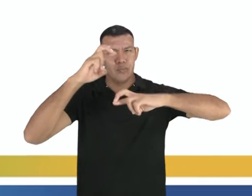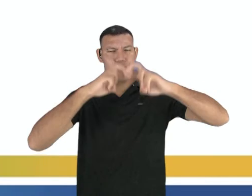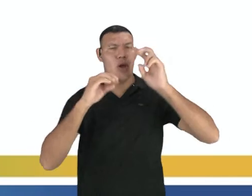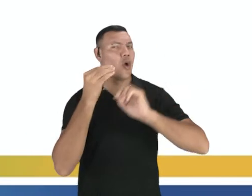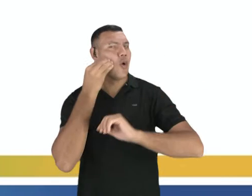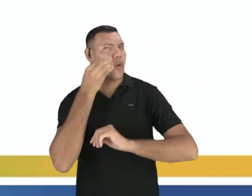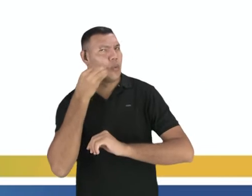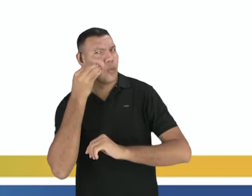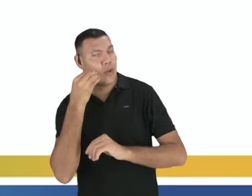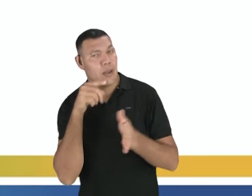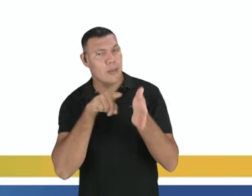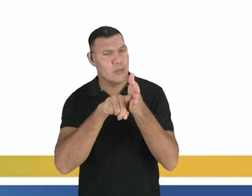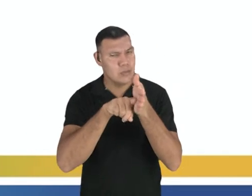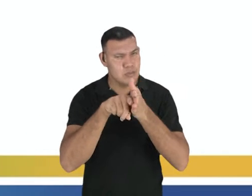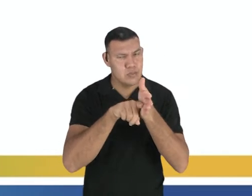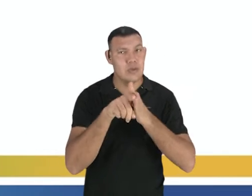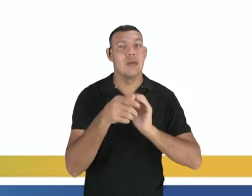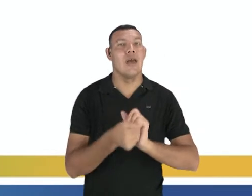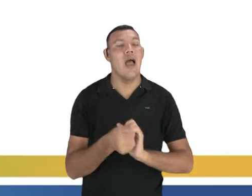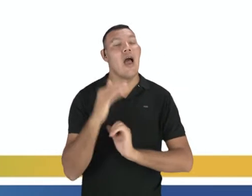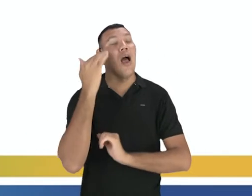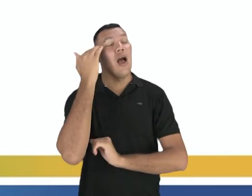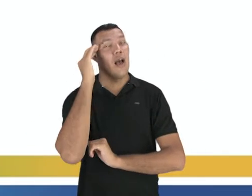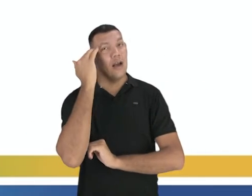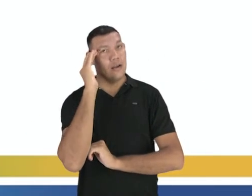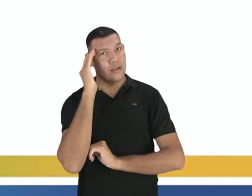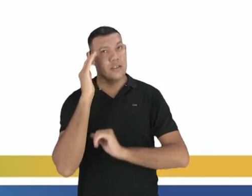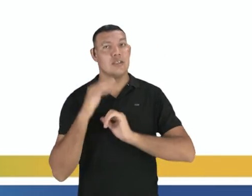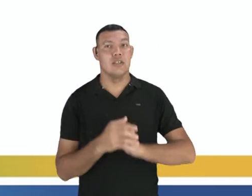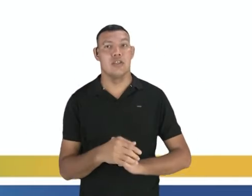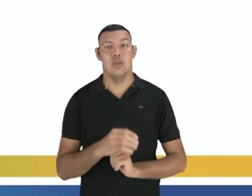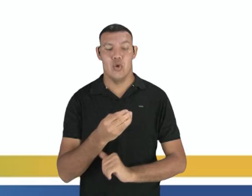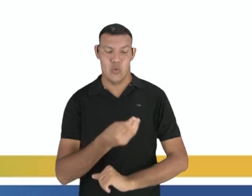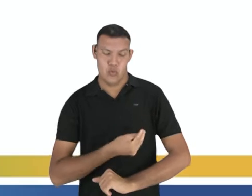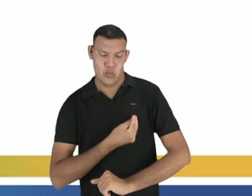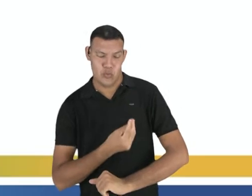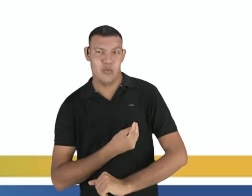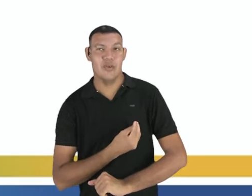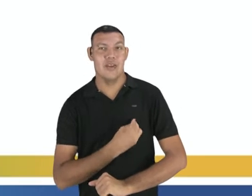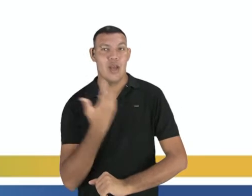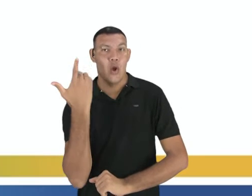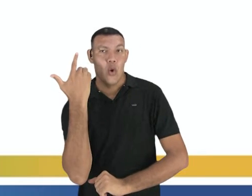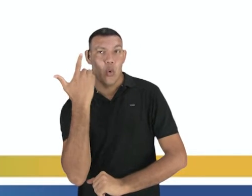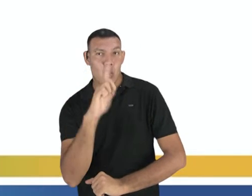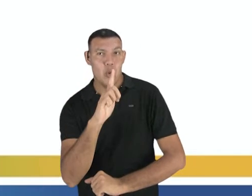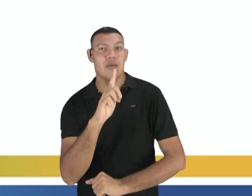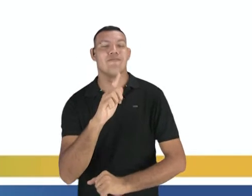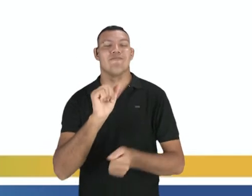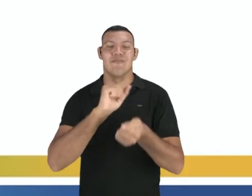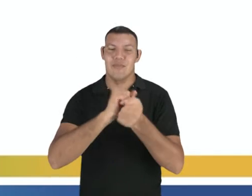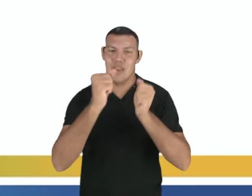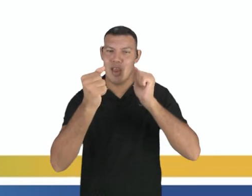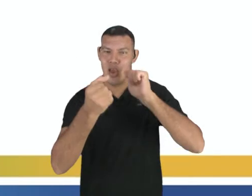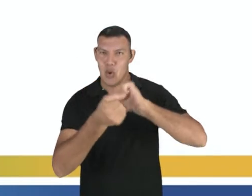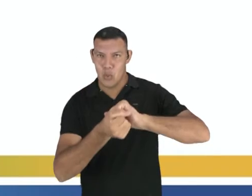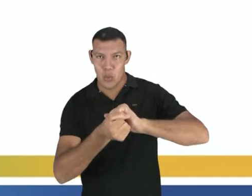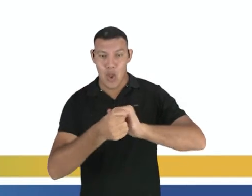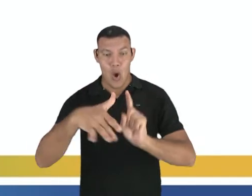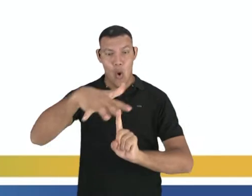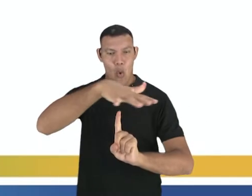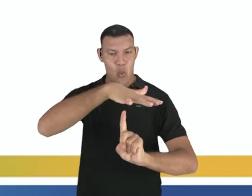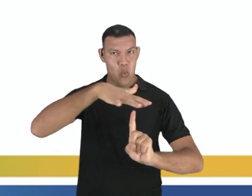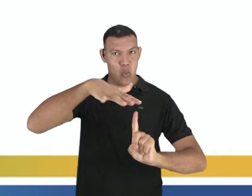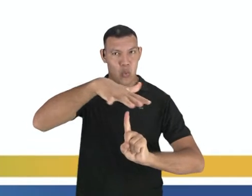vários testes, várias pesquisas, ele entendeu que apenas os organismos que conseguissem se adaptar